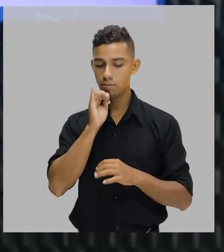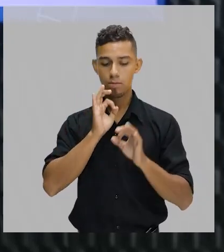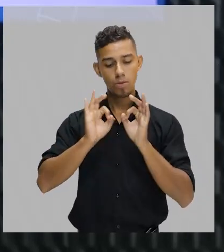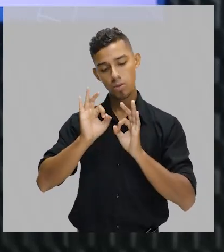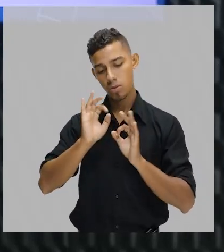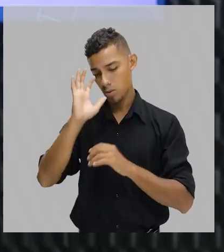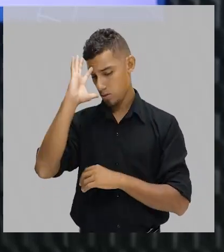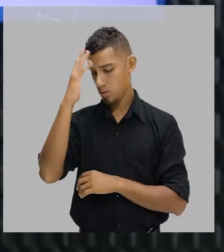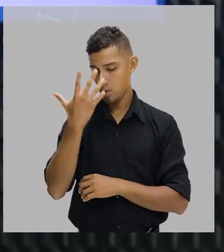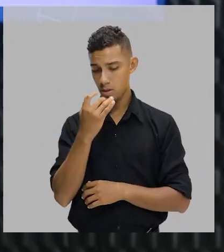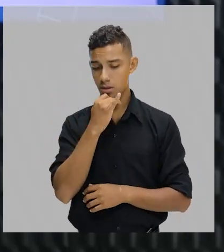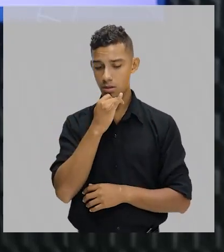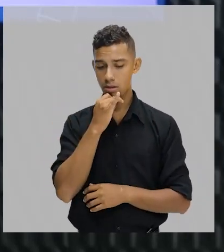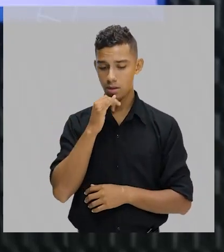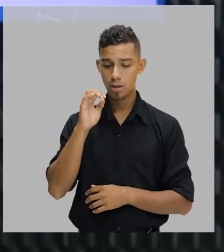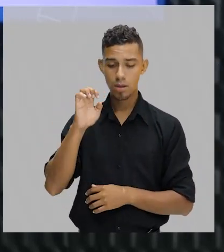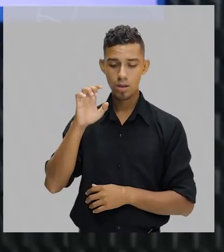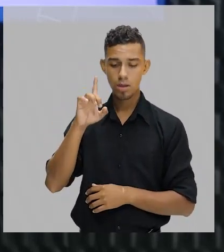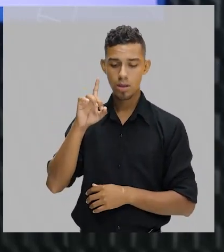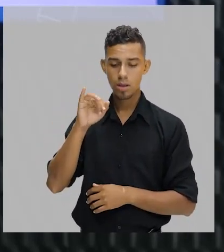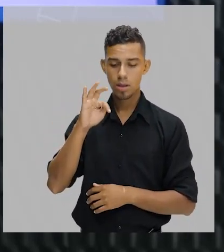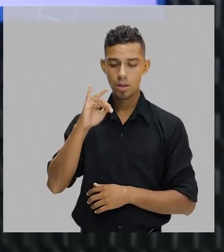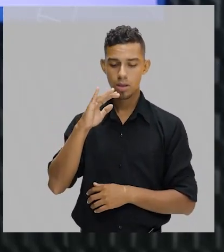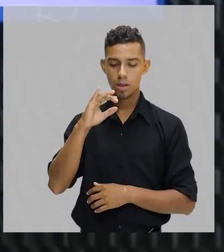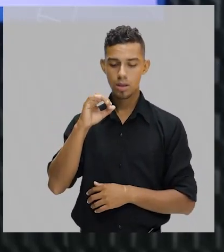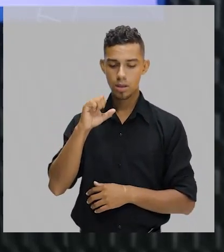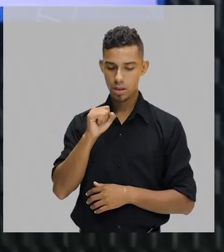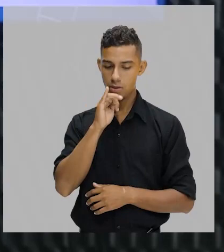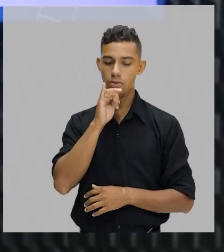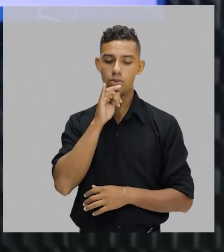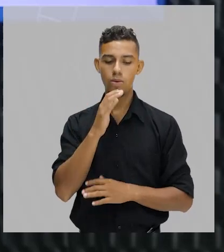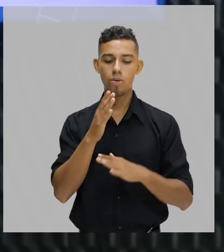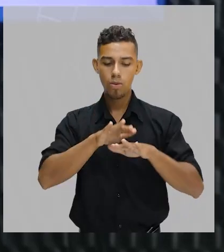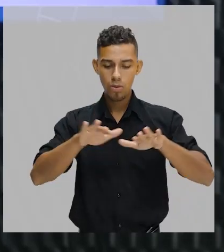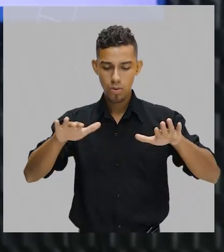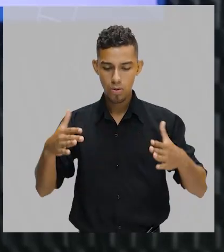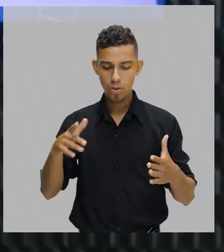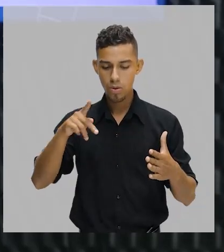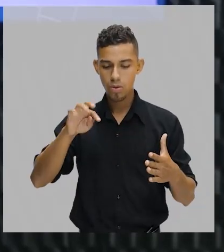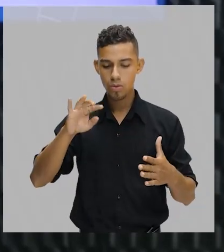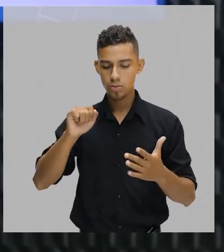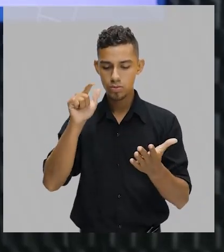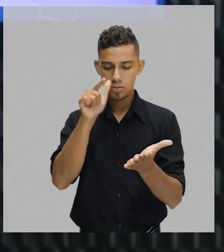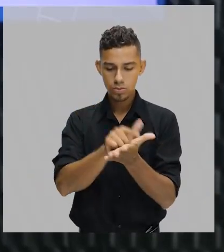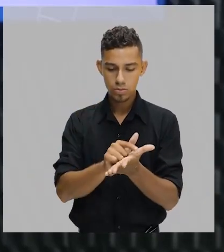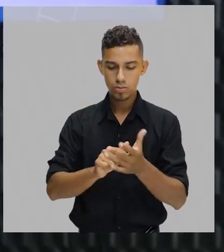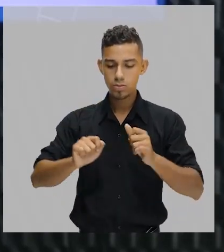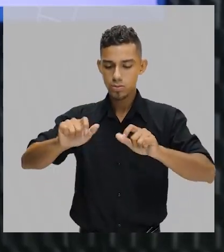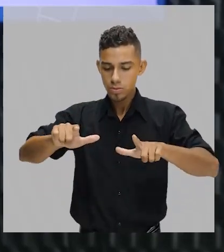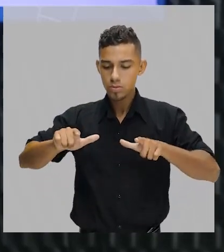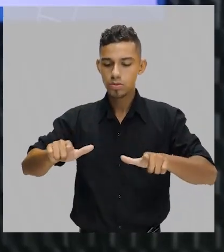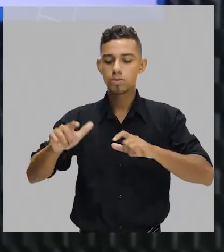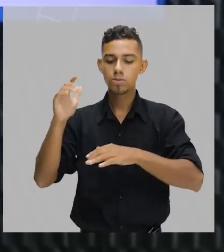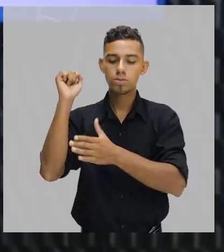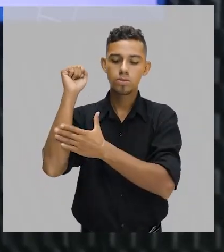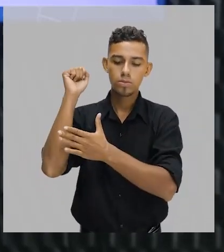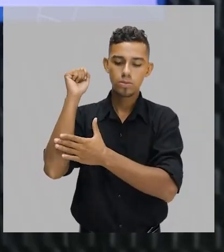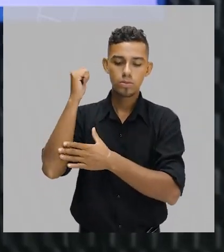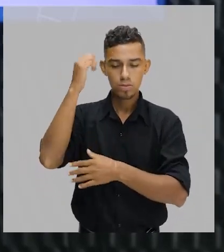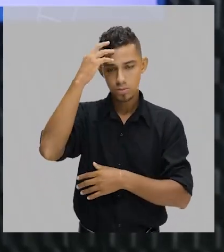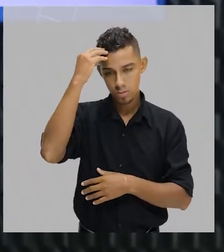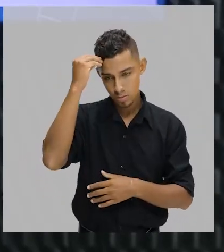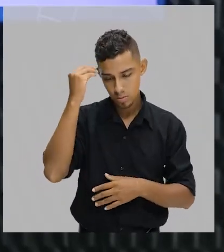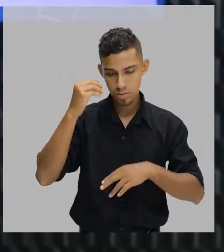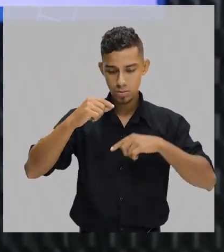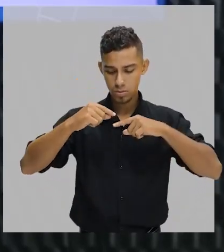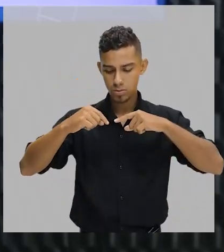casos, atualmente, paredes de edifício. Mas os suportes portáteis, a tela, o papel, a madeira, tecidos, cabelo,